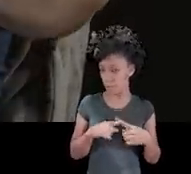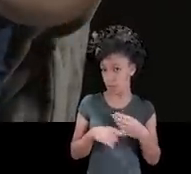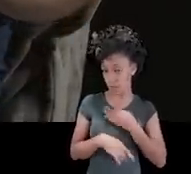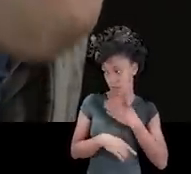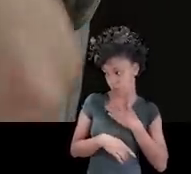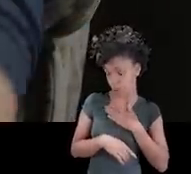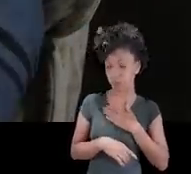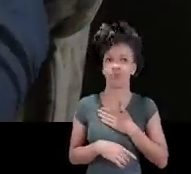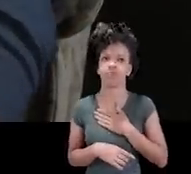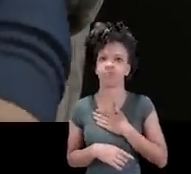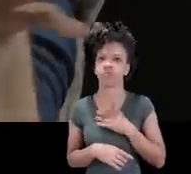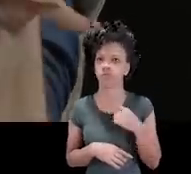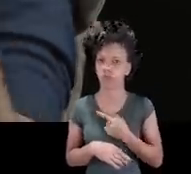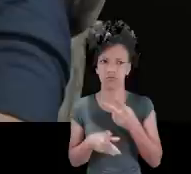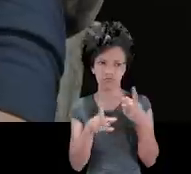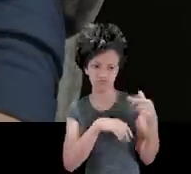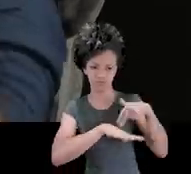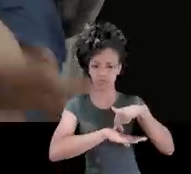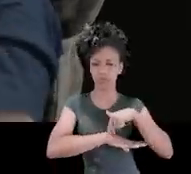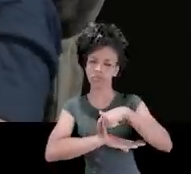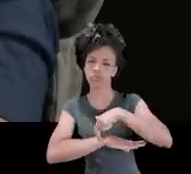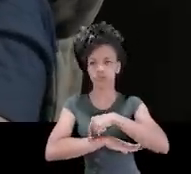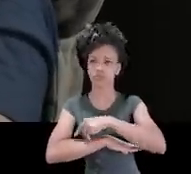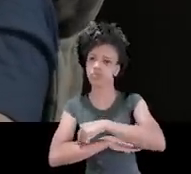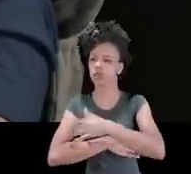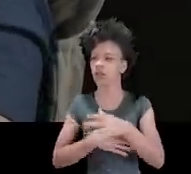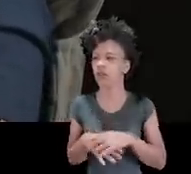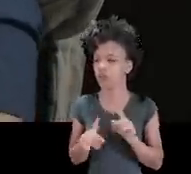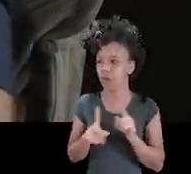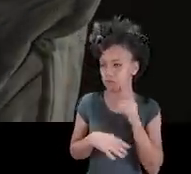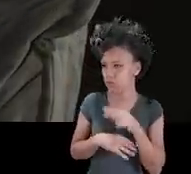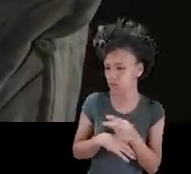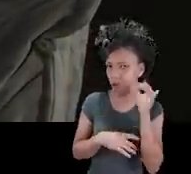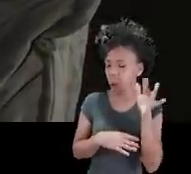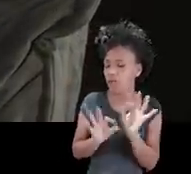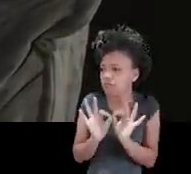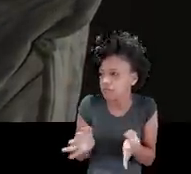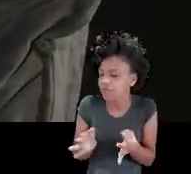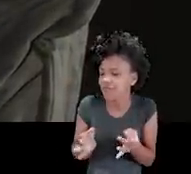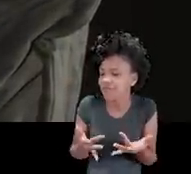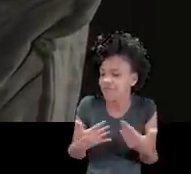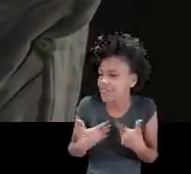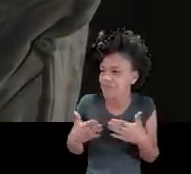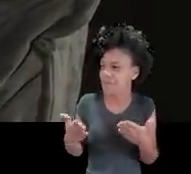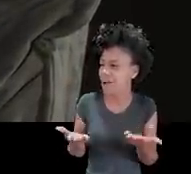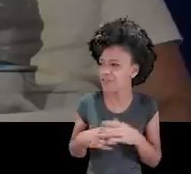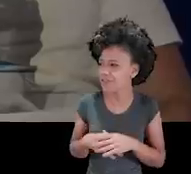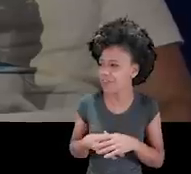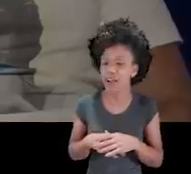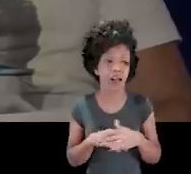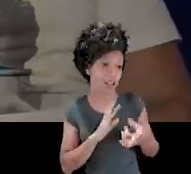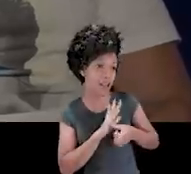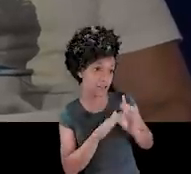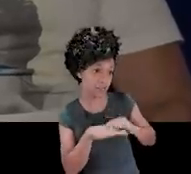na minha opinião, a gente vê aquela coisa intocável e não sei o que, não sei o que lá. E eu imagino que ela deve ser a pessoa mais simpática e tranquila do mundo. Antes